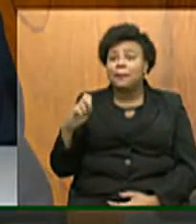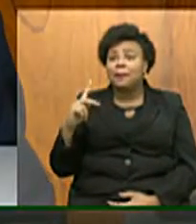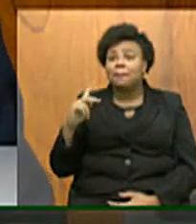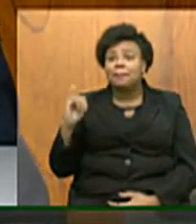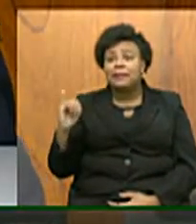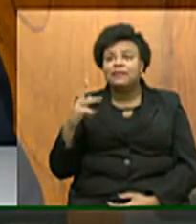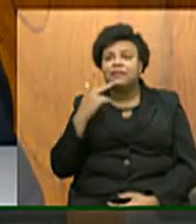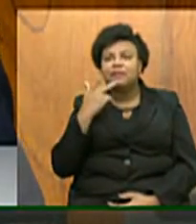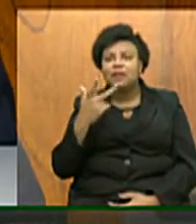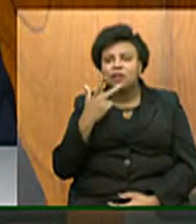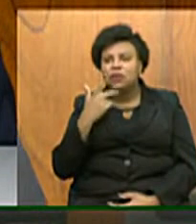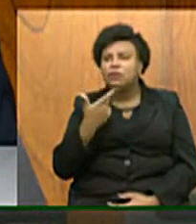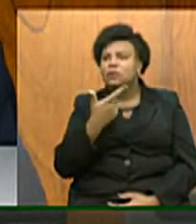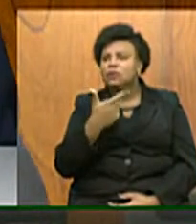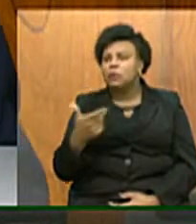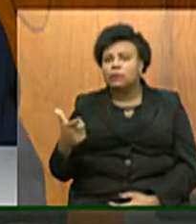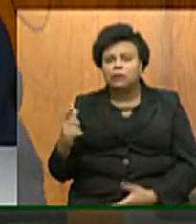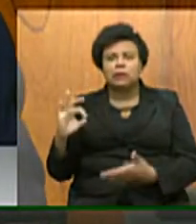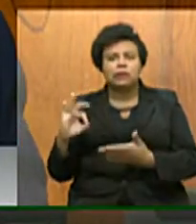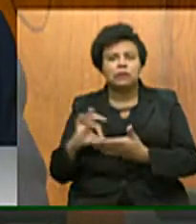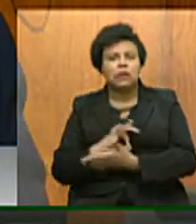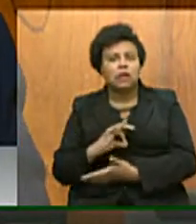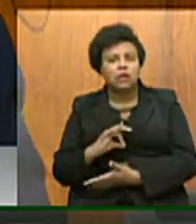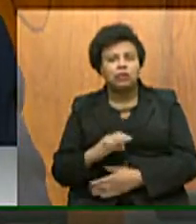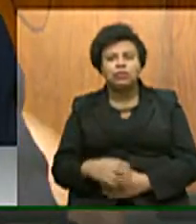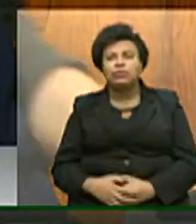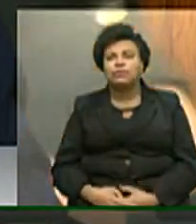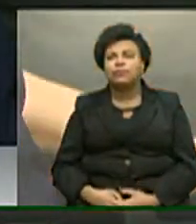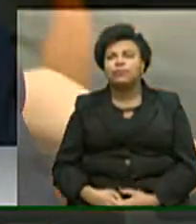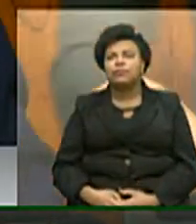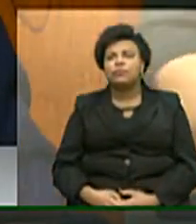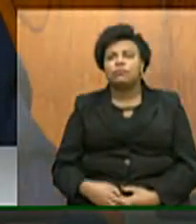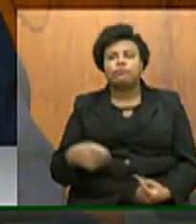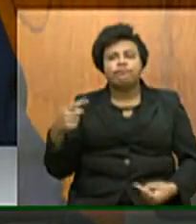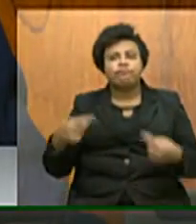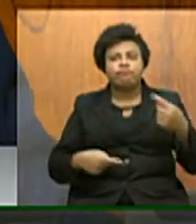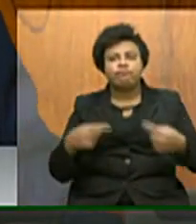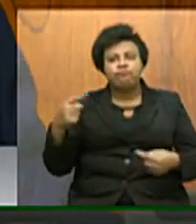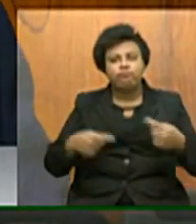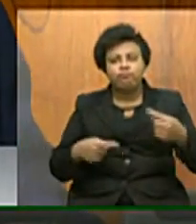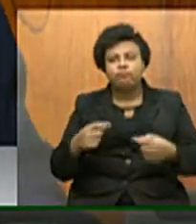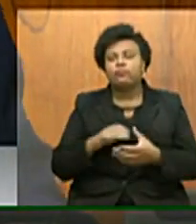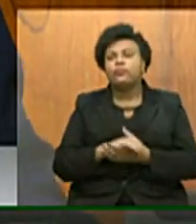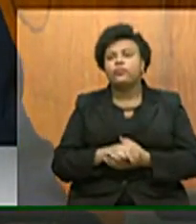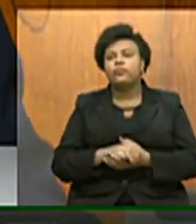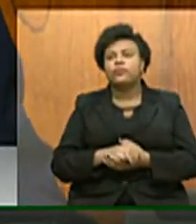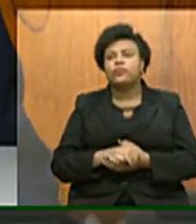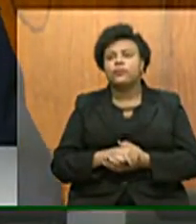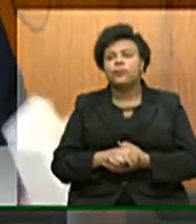sua manifestação, não havendo mais inscritos para discutir.